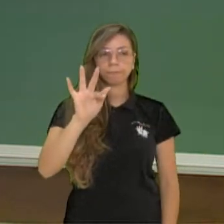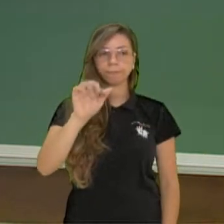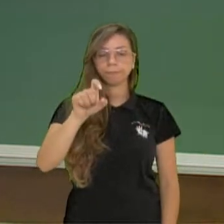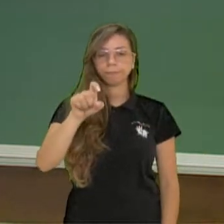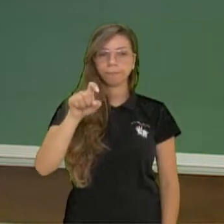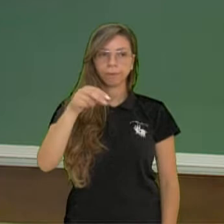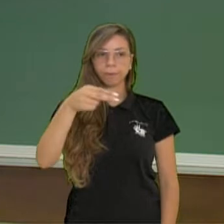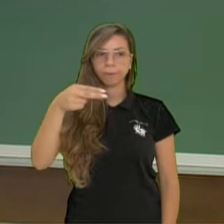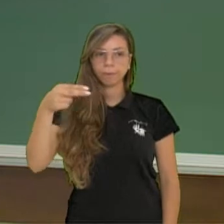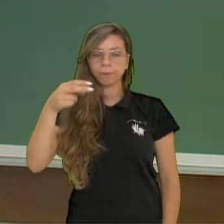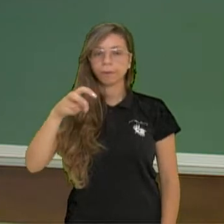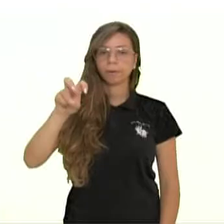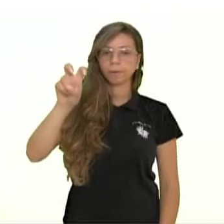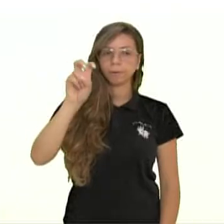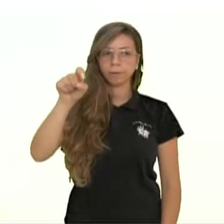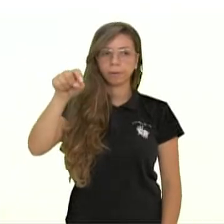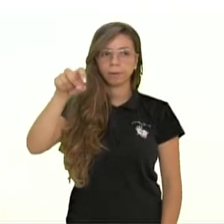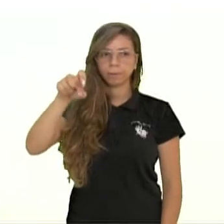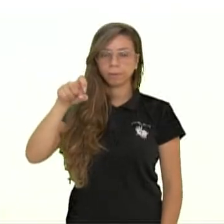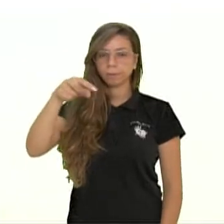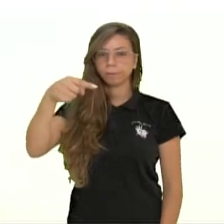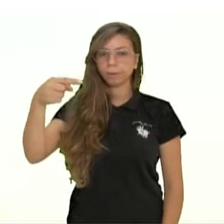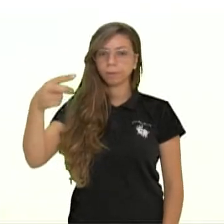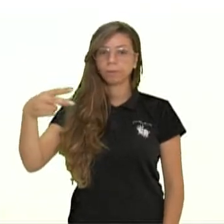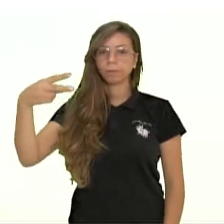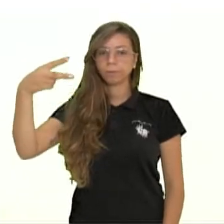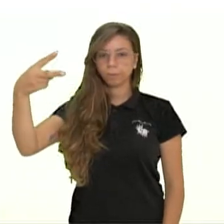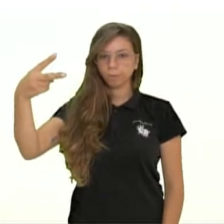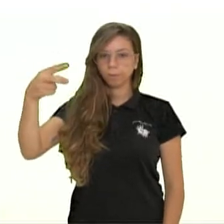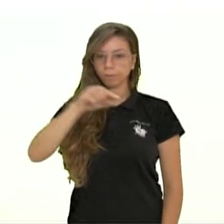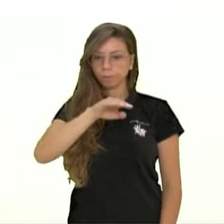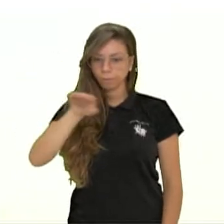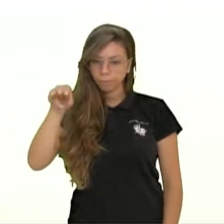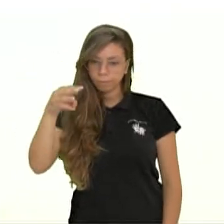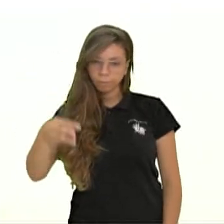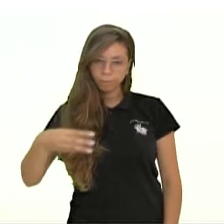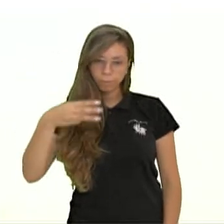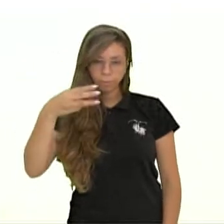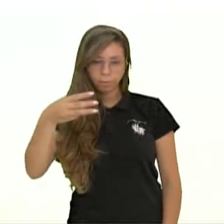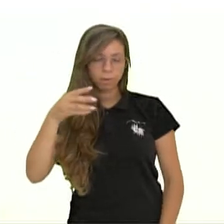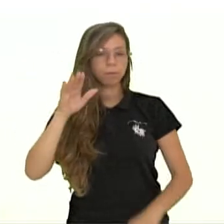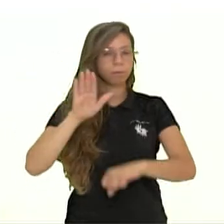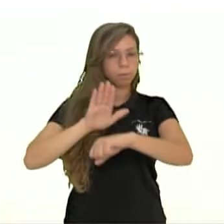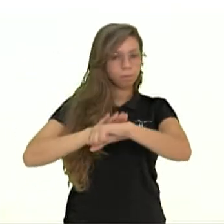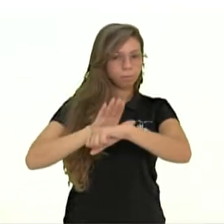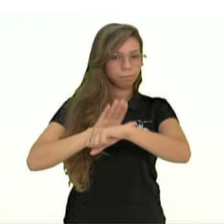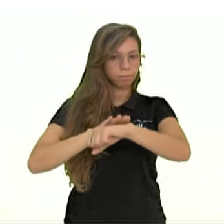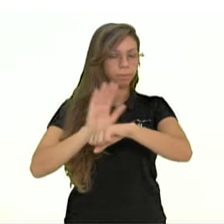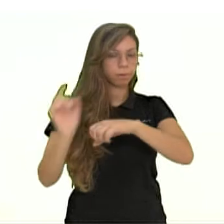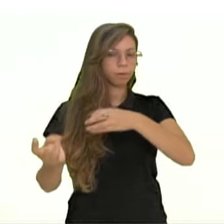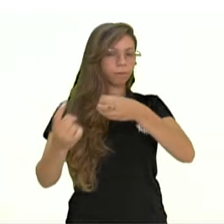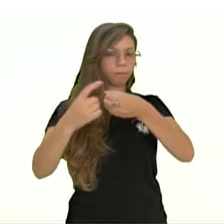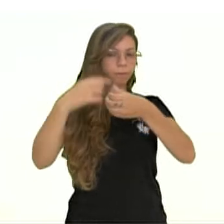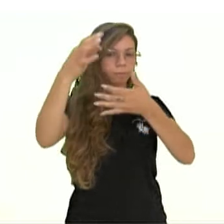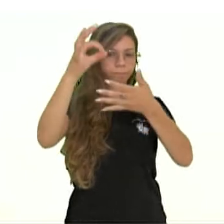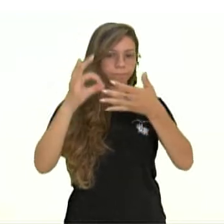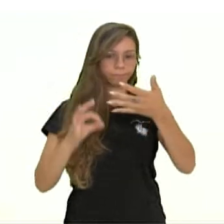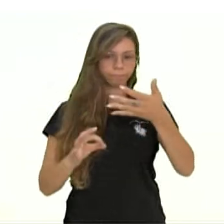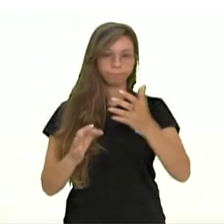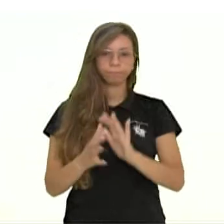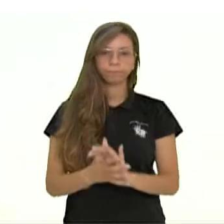5x menos 2 dividido por 3. Certo? Você tem um tempinho, a gente já volta com a correção do